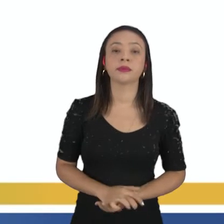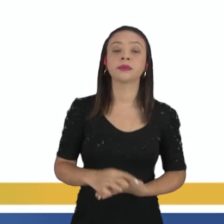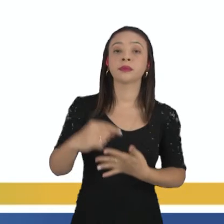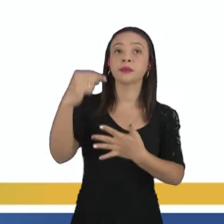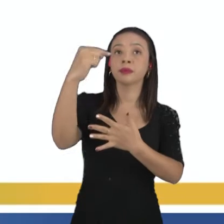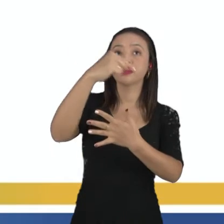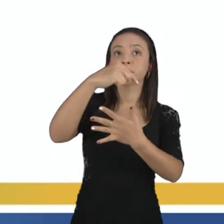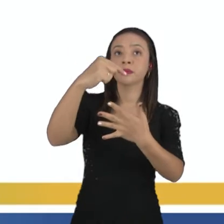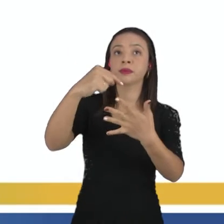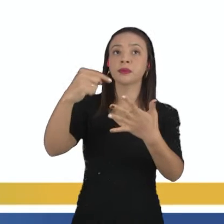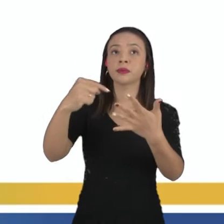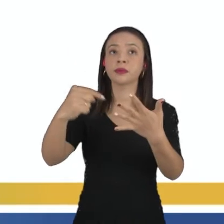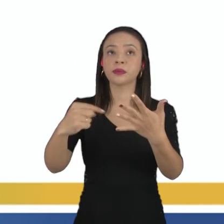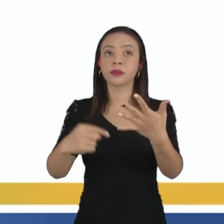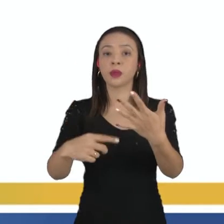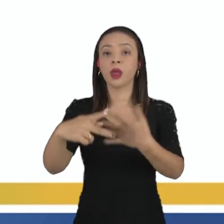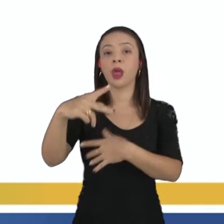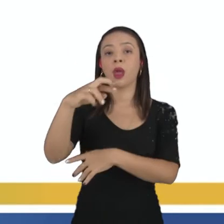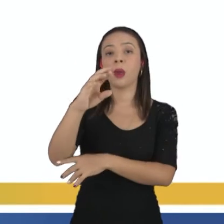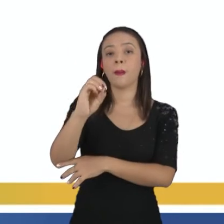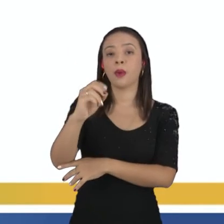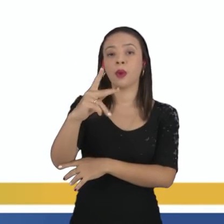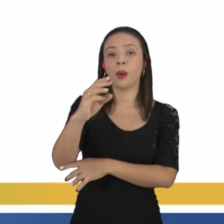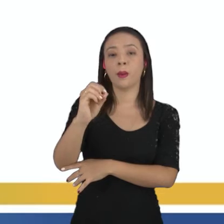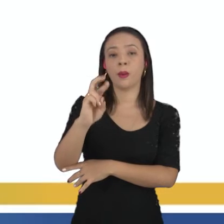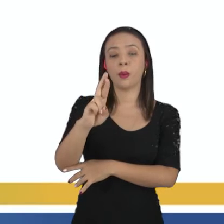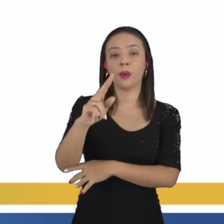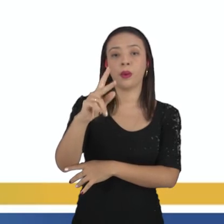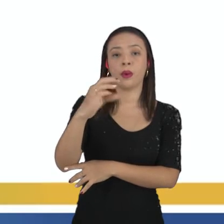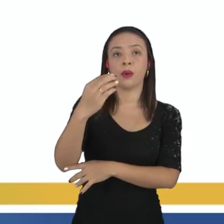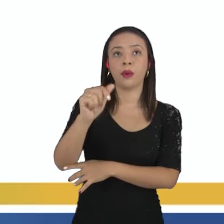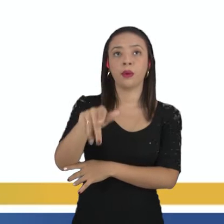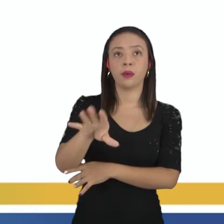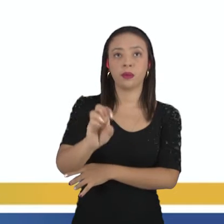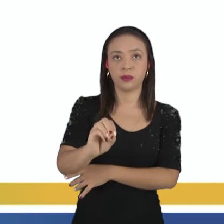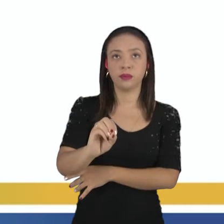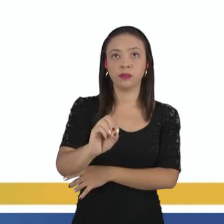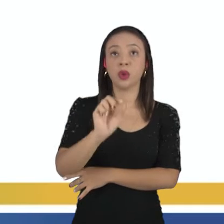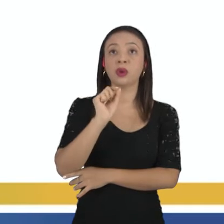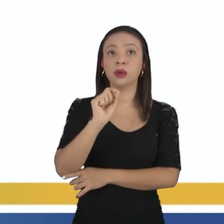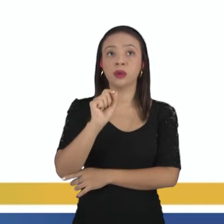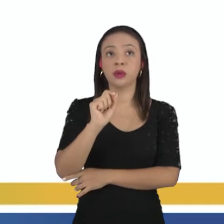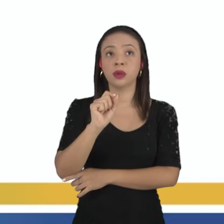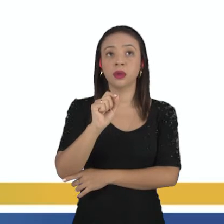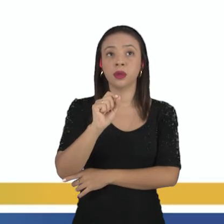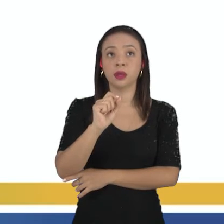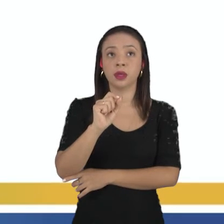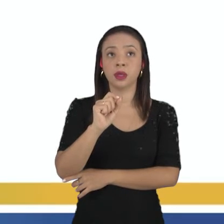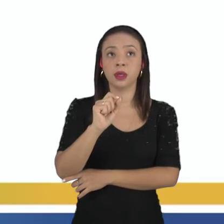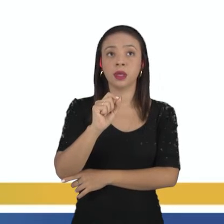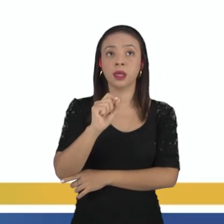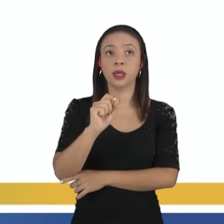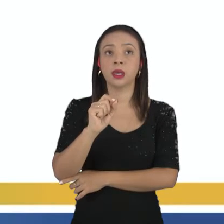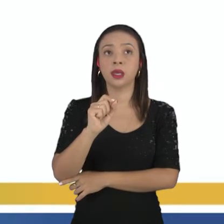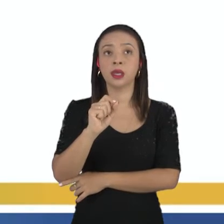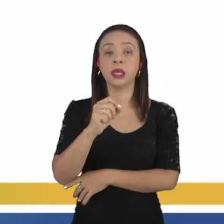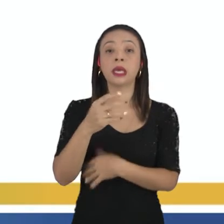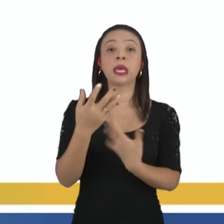Operador de proporção ou simultaneidade. São aqueles que sugerem uma relação